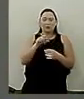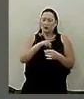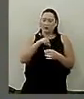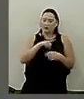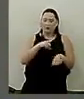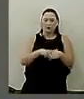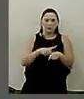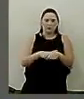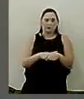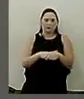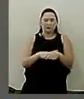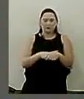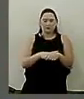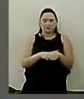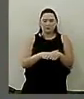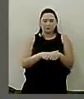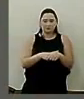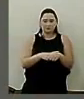naquele momento.